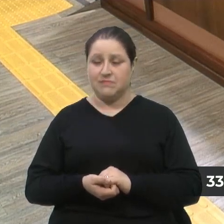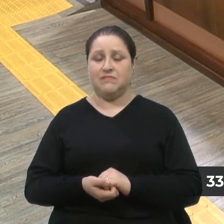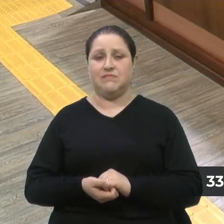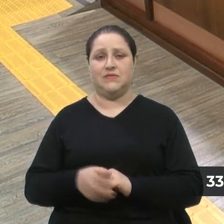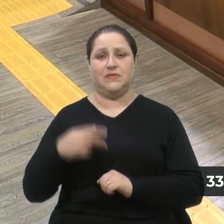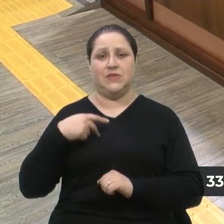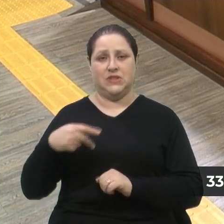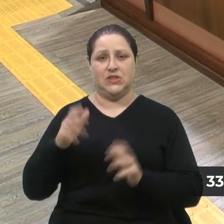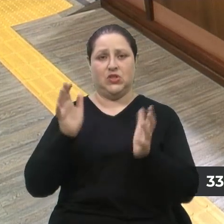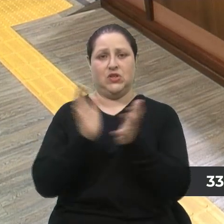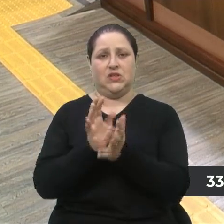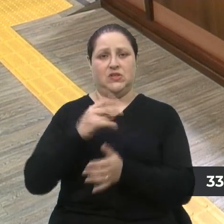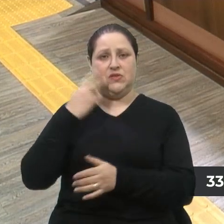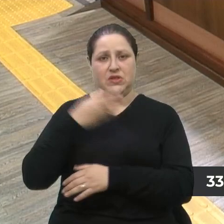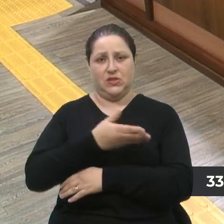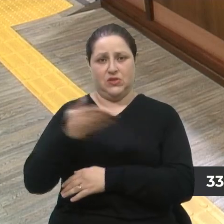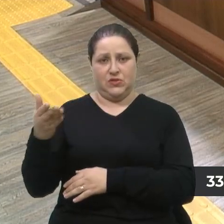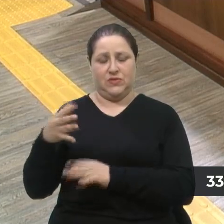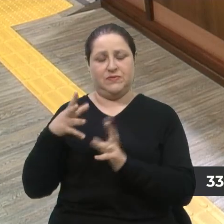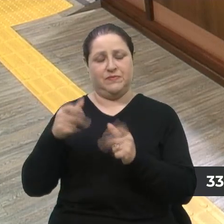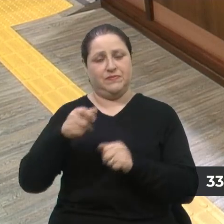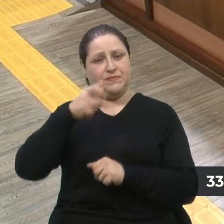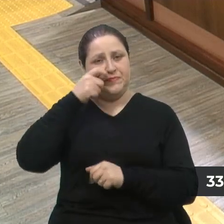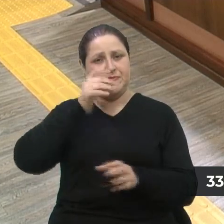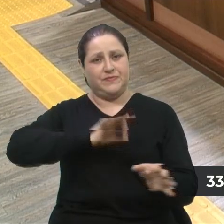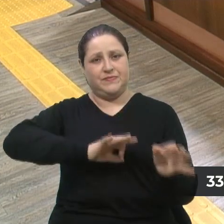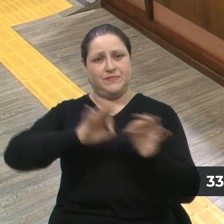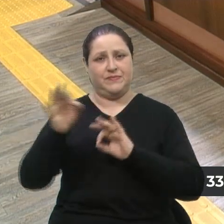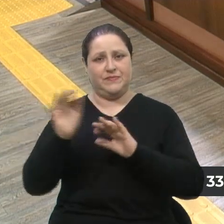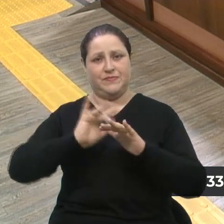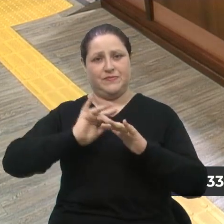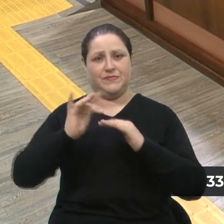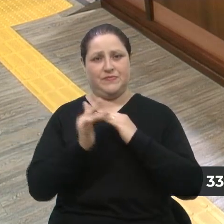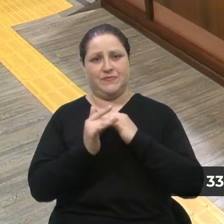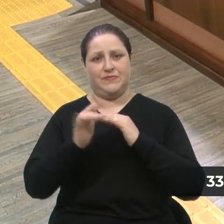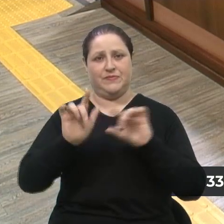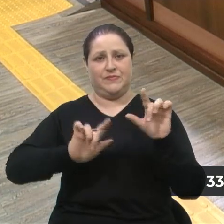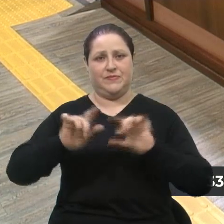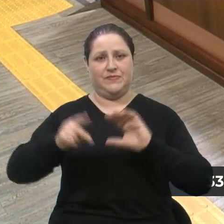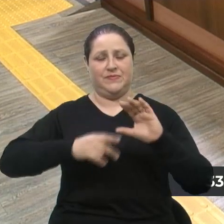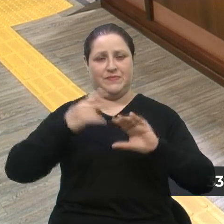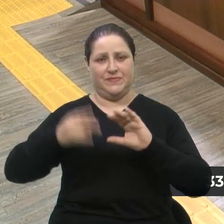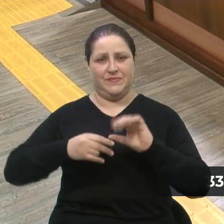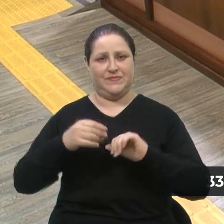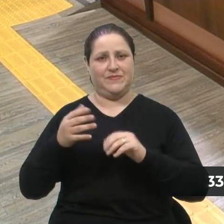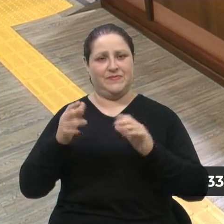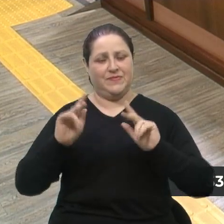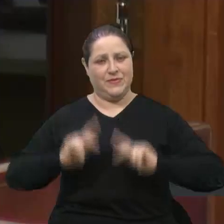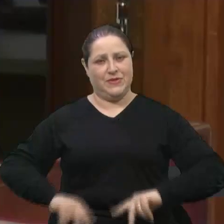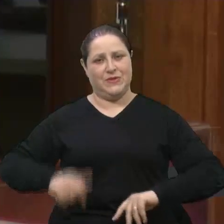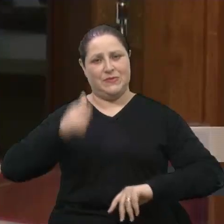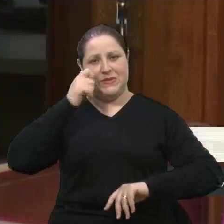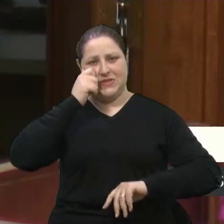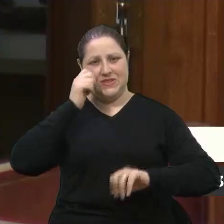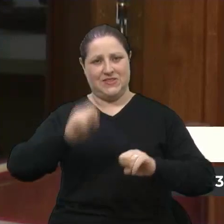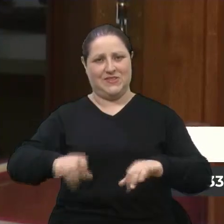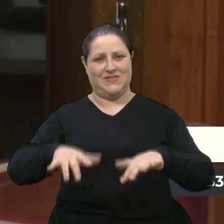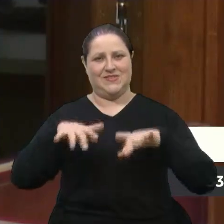Presidente, colegas vereadores, quem nos acompanha pelas redes sociais, pela TV Câmara, quem está aqui conosco também no